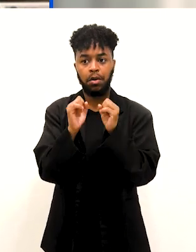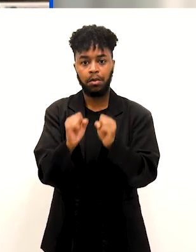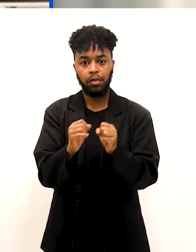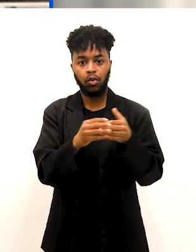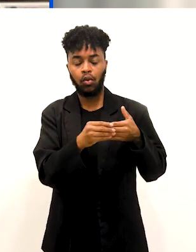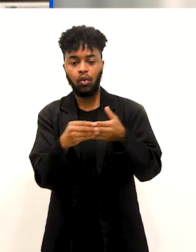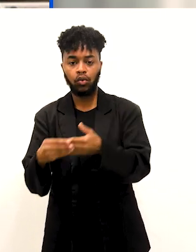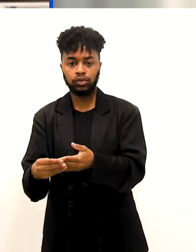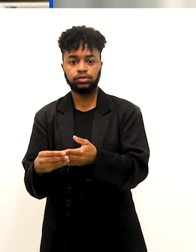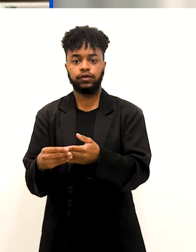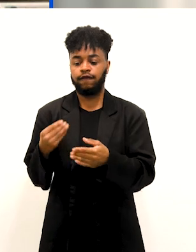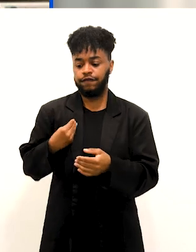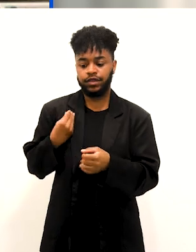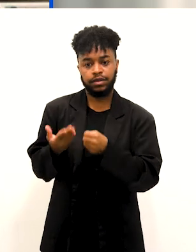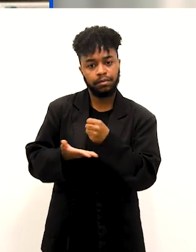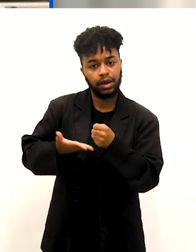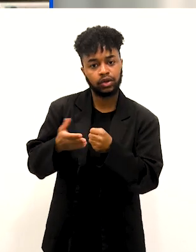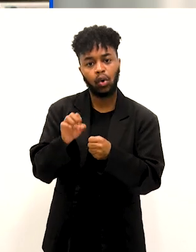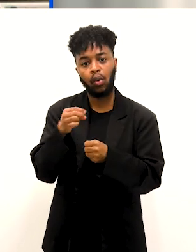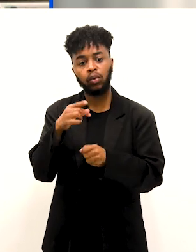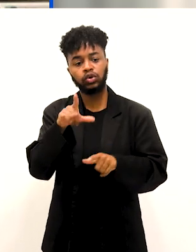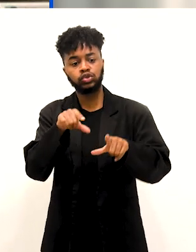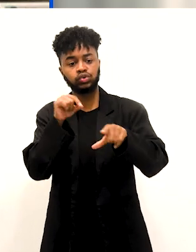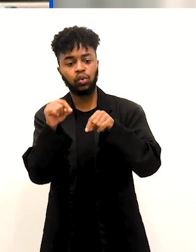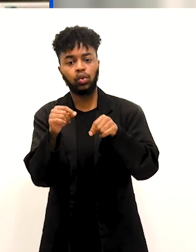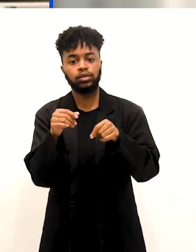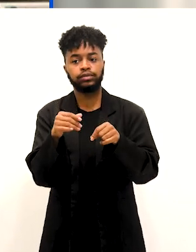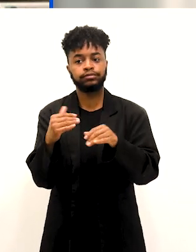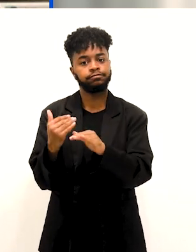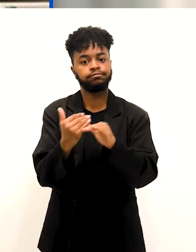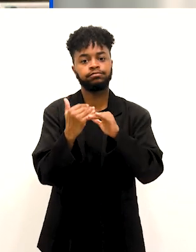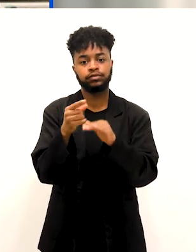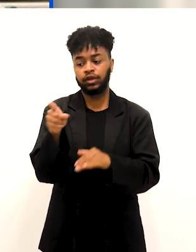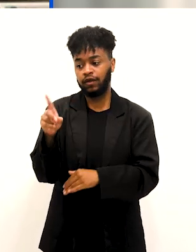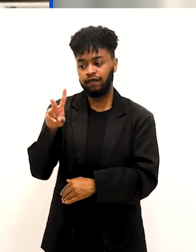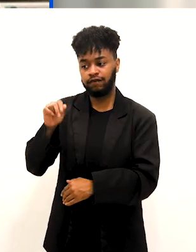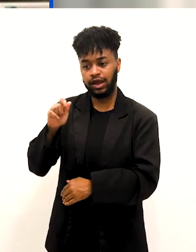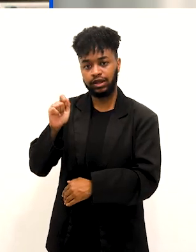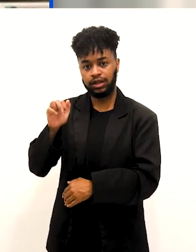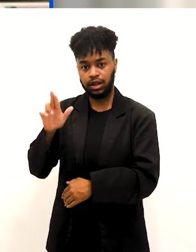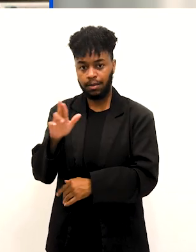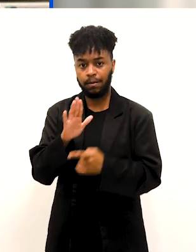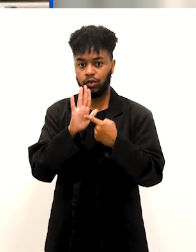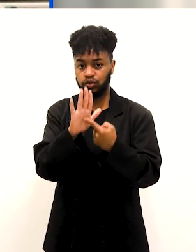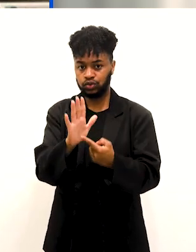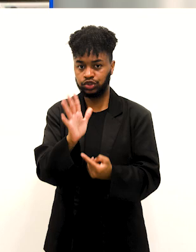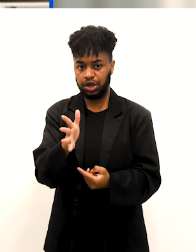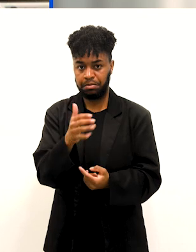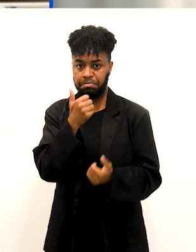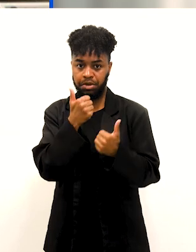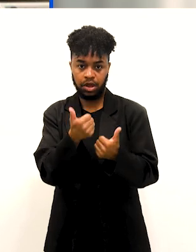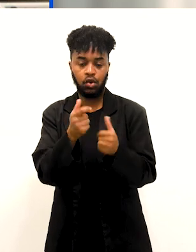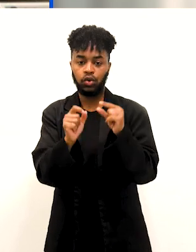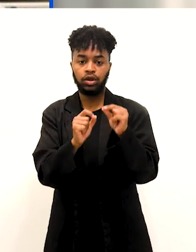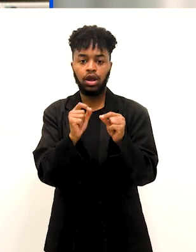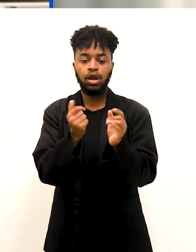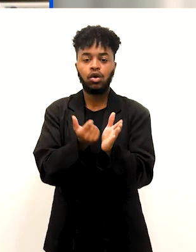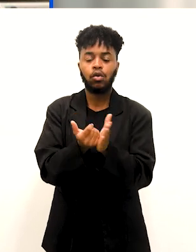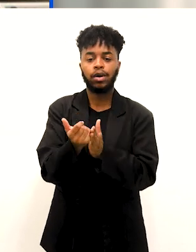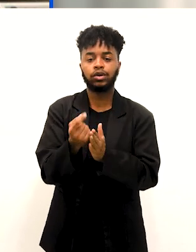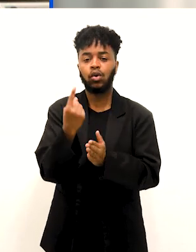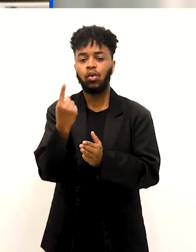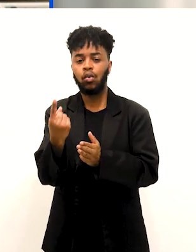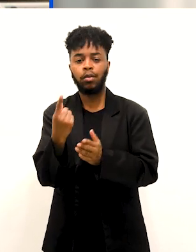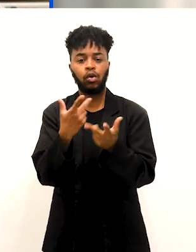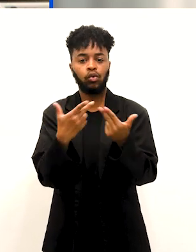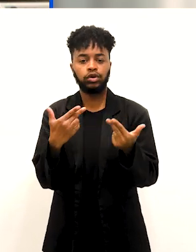podem nos conduzir tanto ao minimalismo quanto a uma escolha mais equilibrada. Um deles, o Wagner já trouxe aqui de forma muito feliz, que é começa um passo